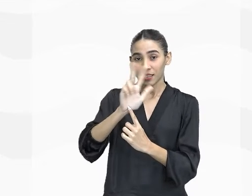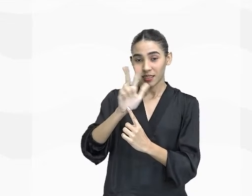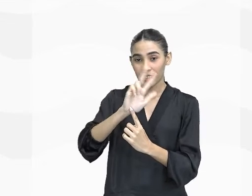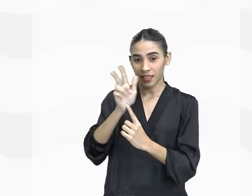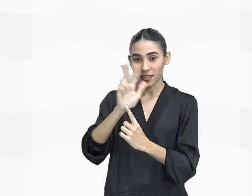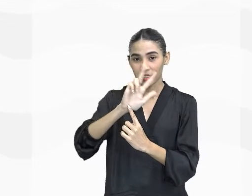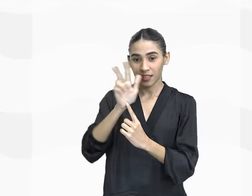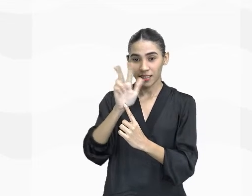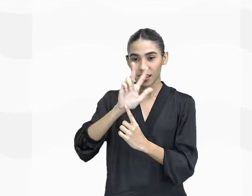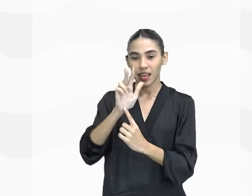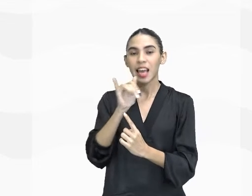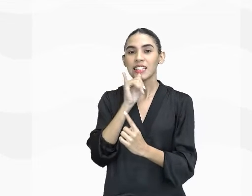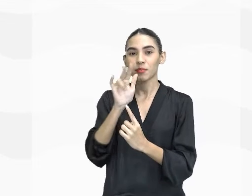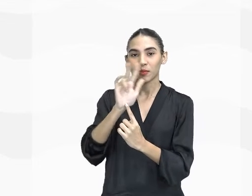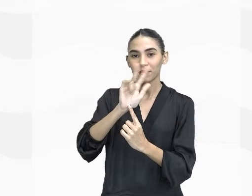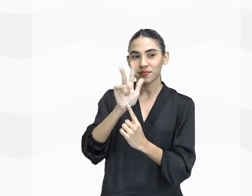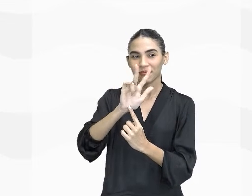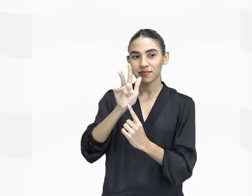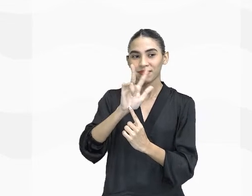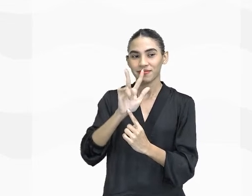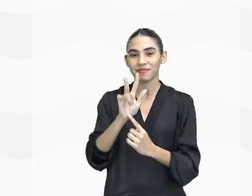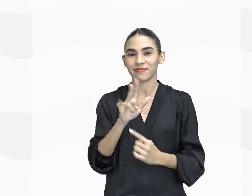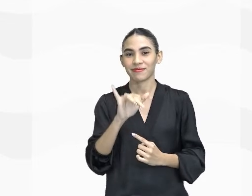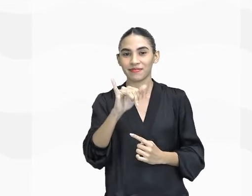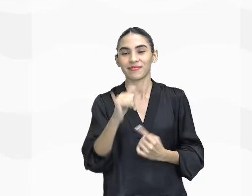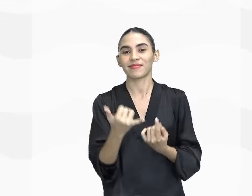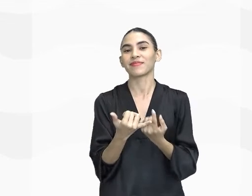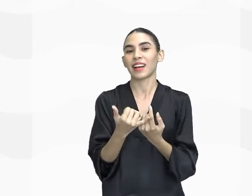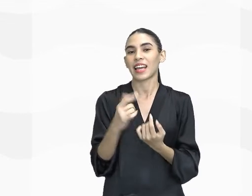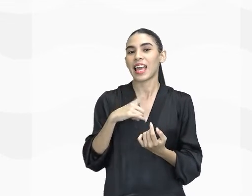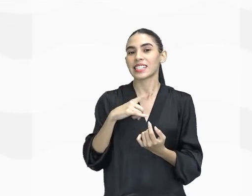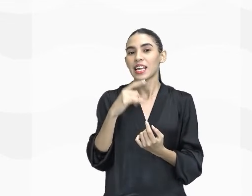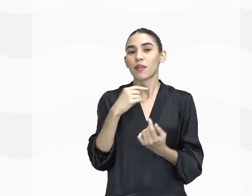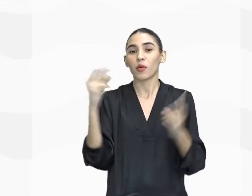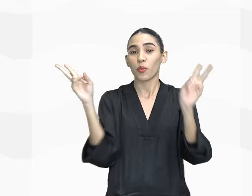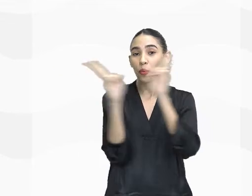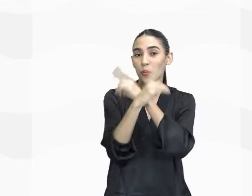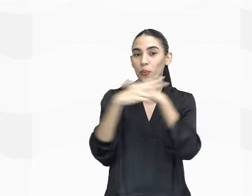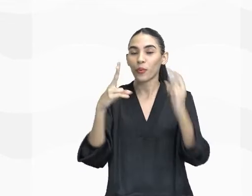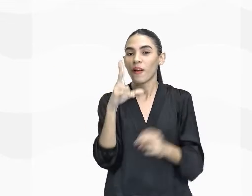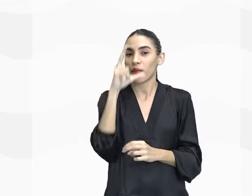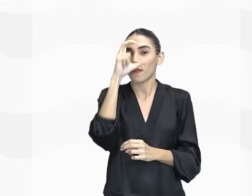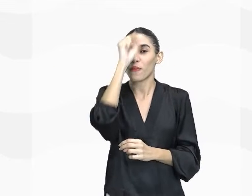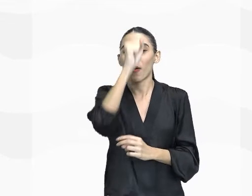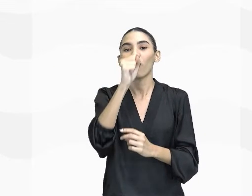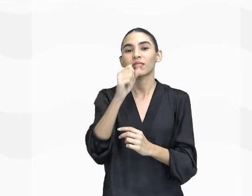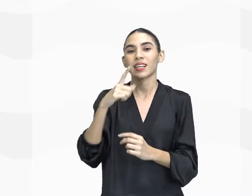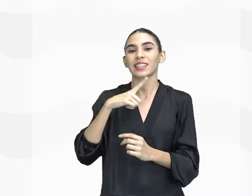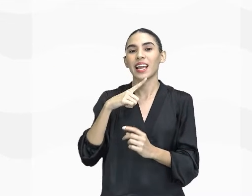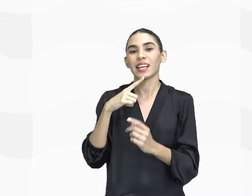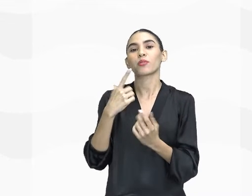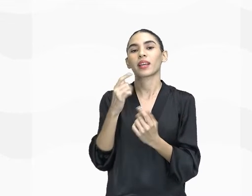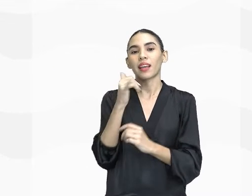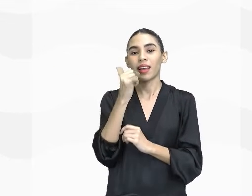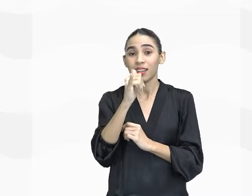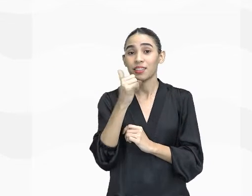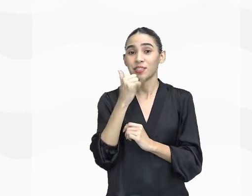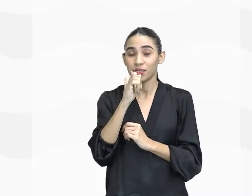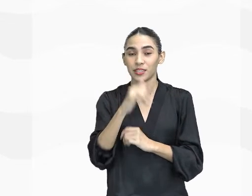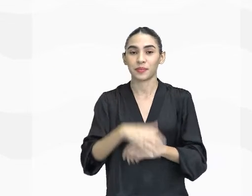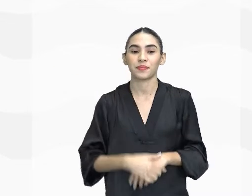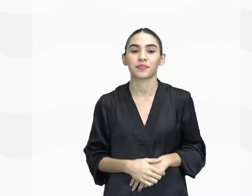cataventos, essa espécie de catavento ali, que vão, através da força, né, do vento, gerar energia, como a gente pode visualizar. E